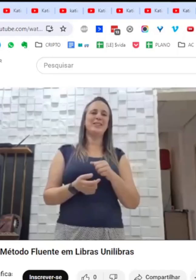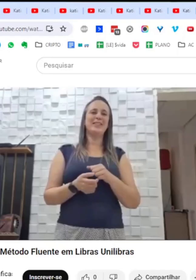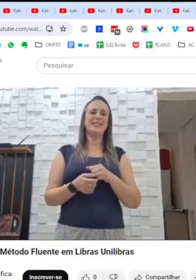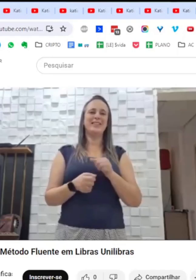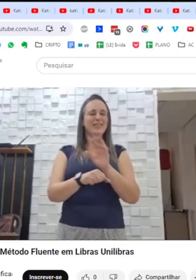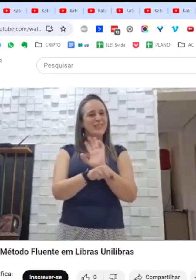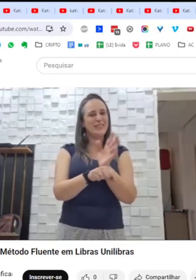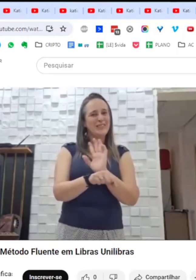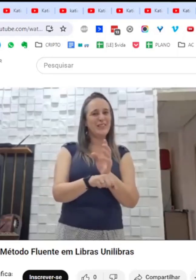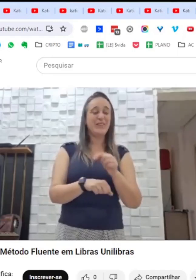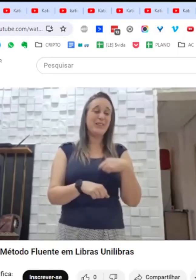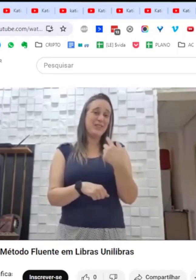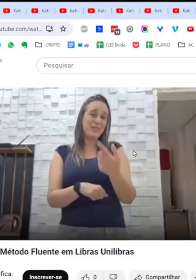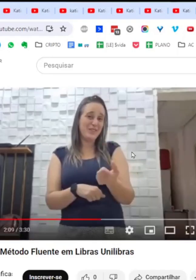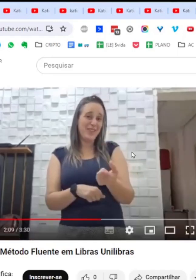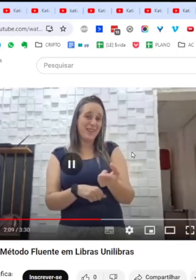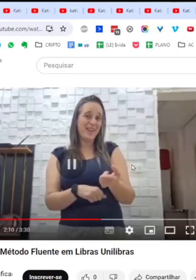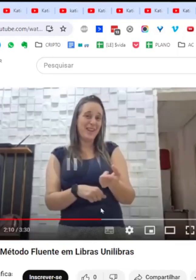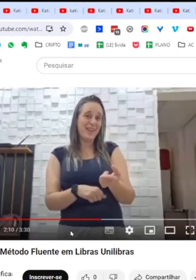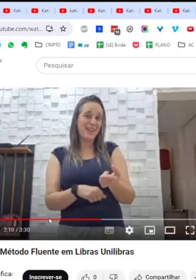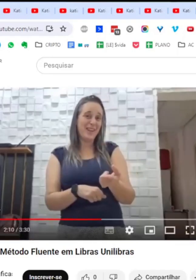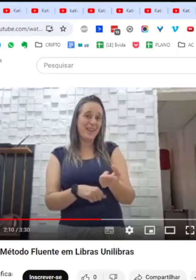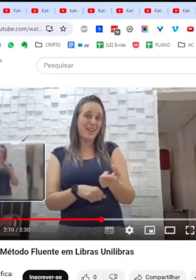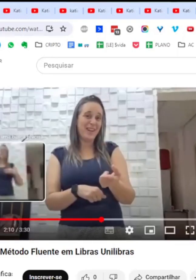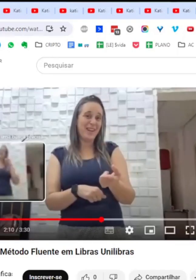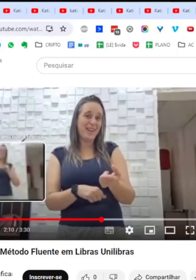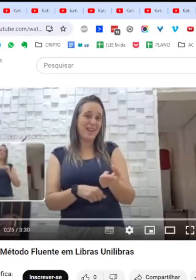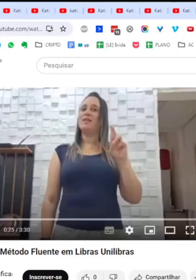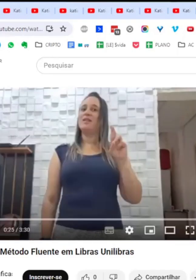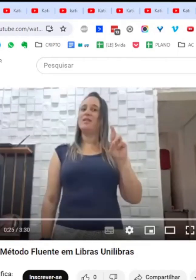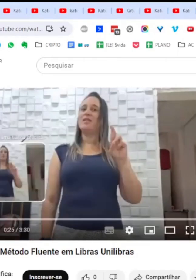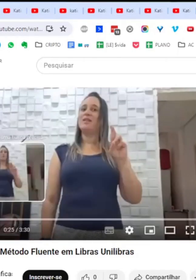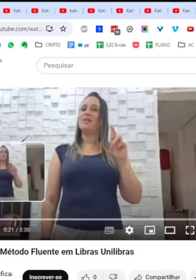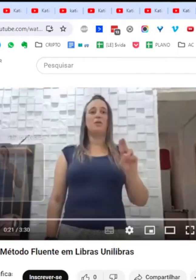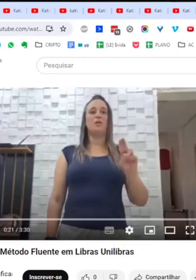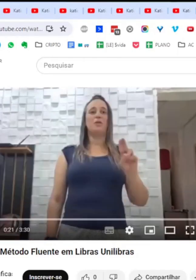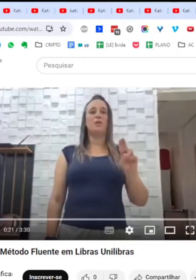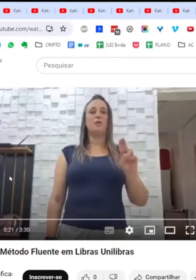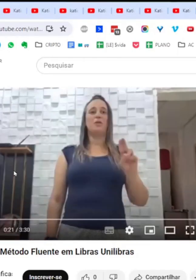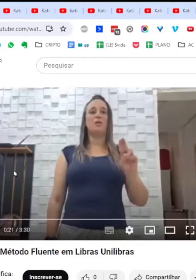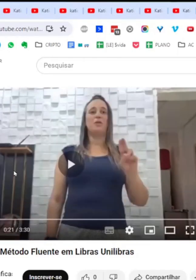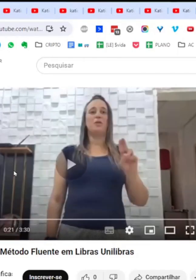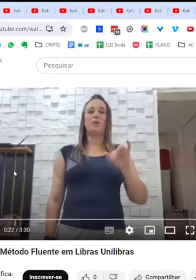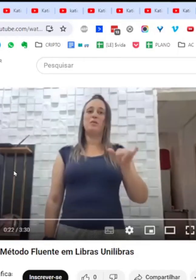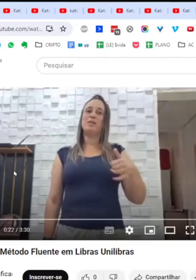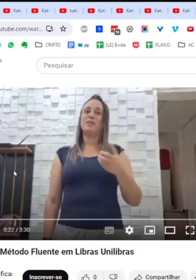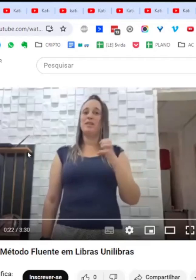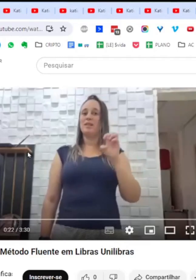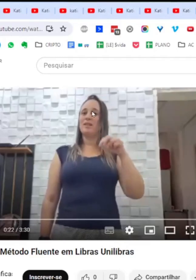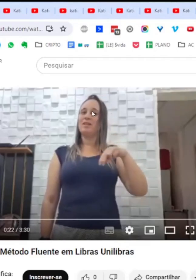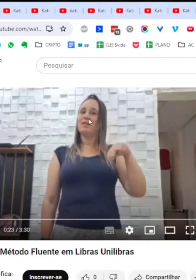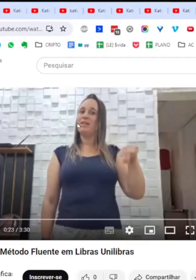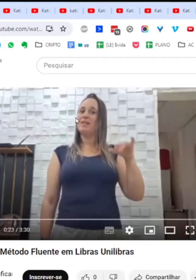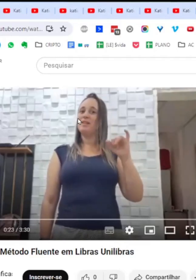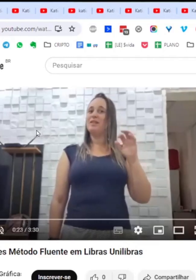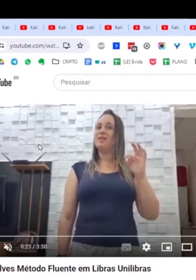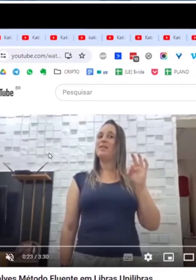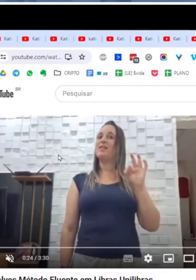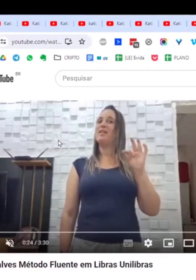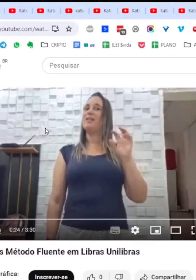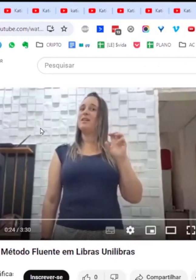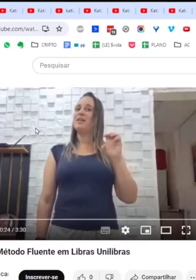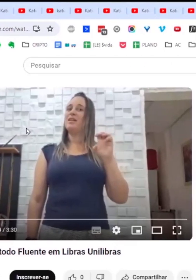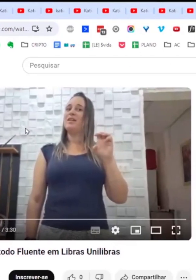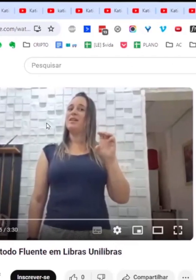leve. Trouxe para ela a possibilidade de comunicação com a enteada, de orientação. Aqui, que você está vendo esse vídeo aqui, que estão mostrando